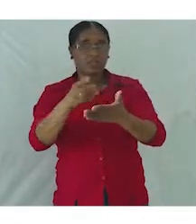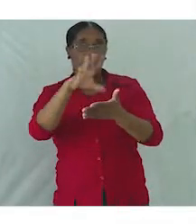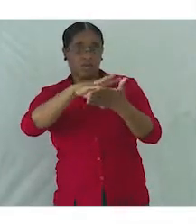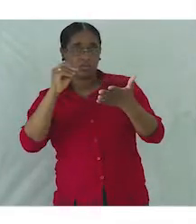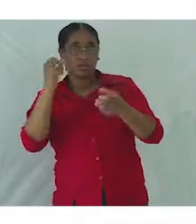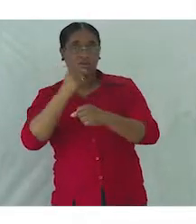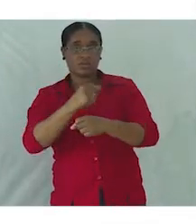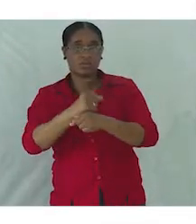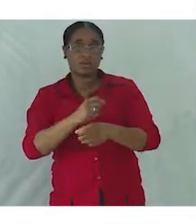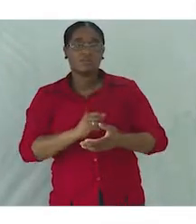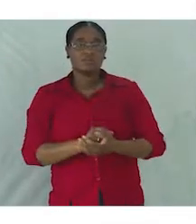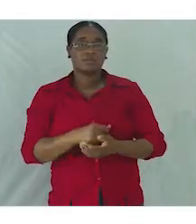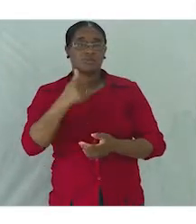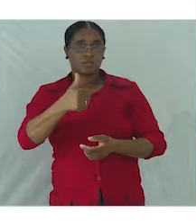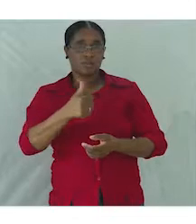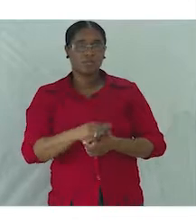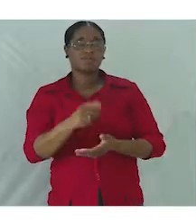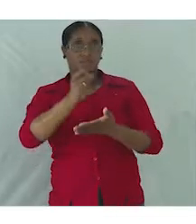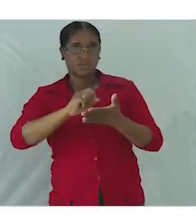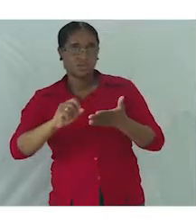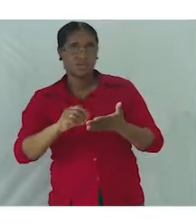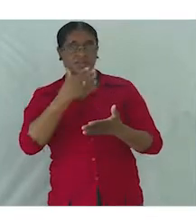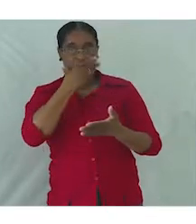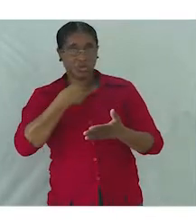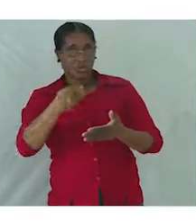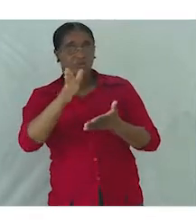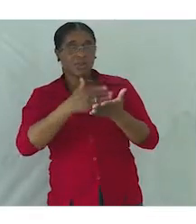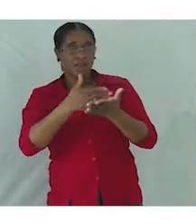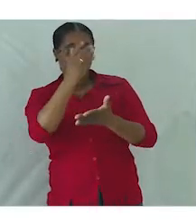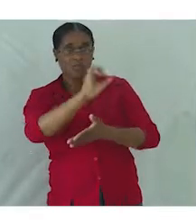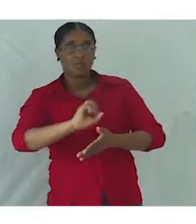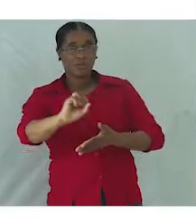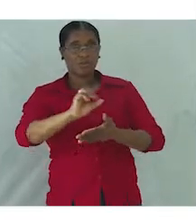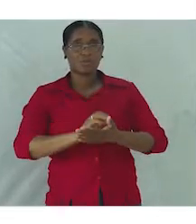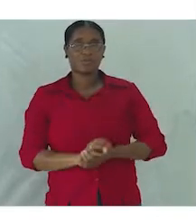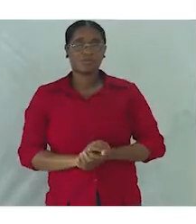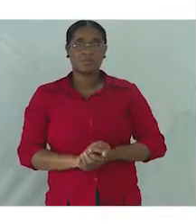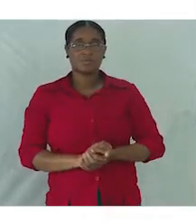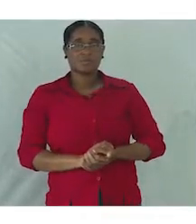exercícios. Muito bem, passem tudo bonitinho no vosso caderno.